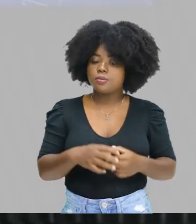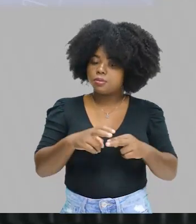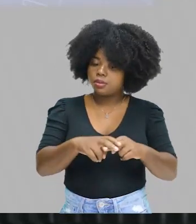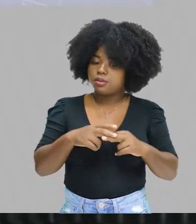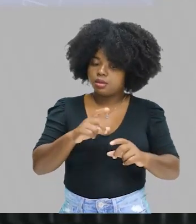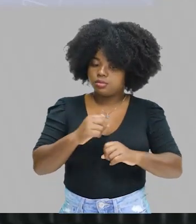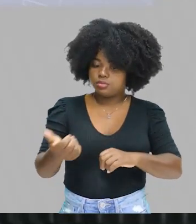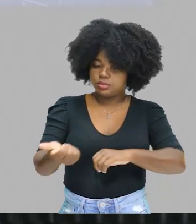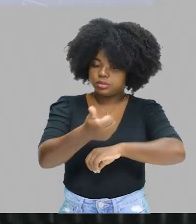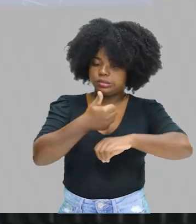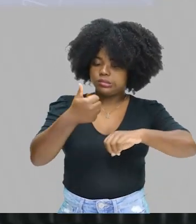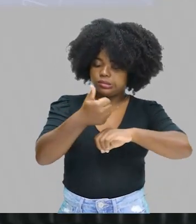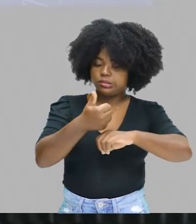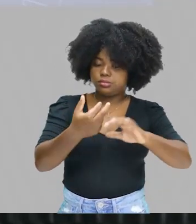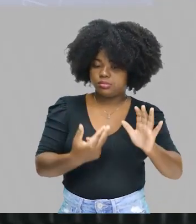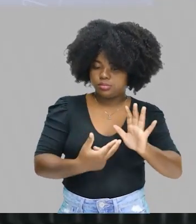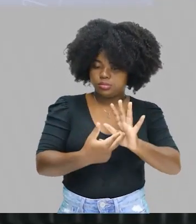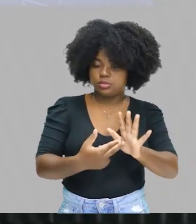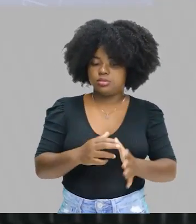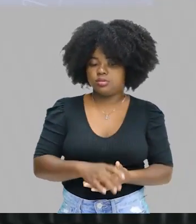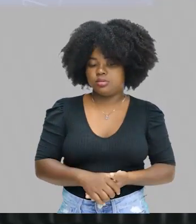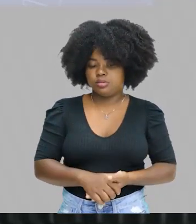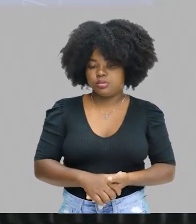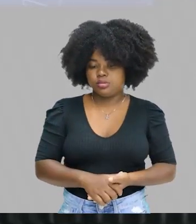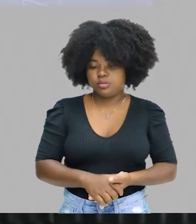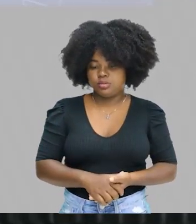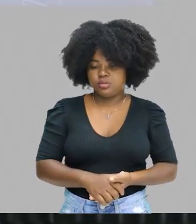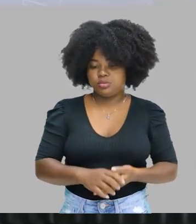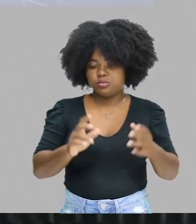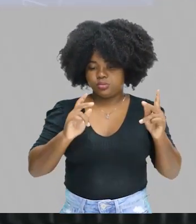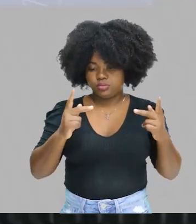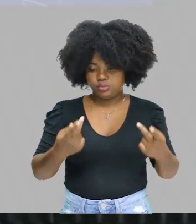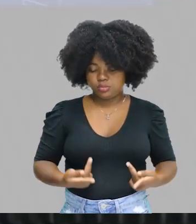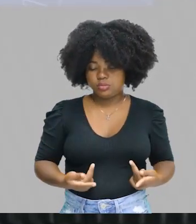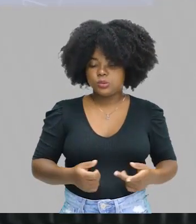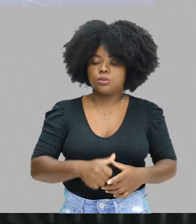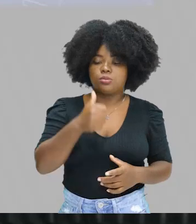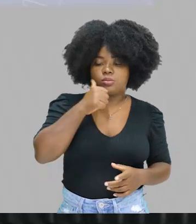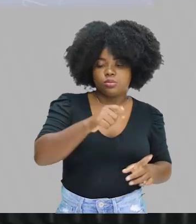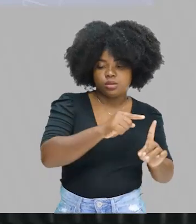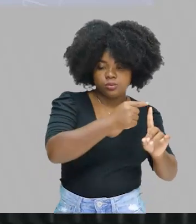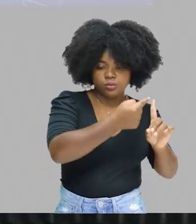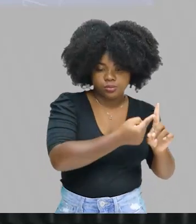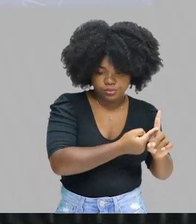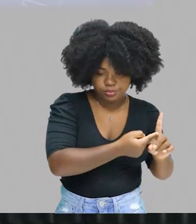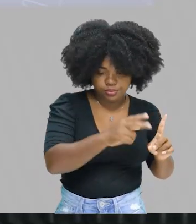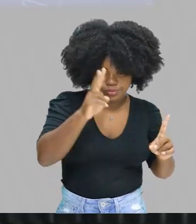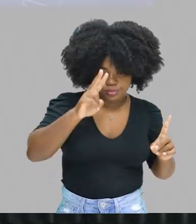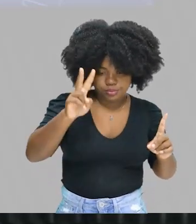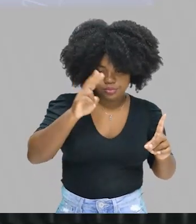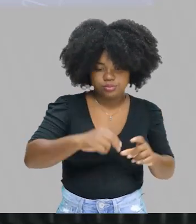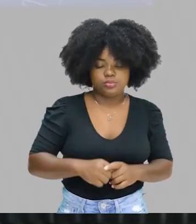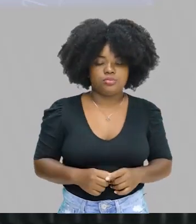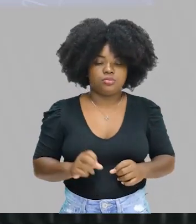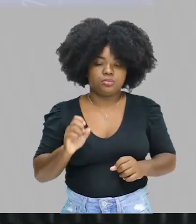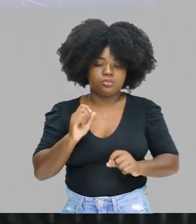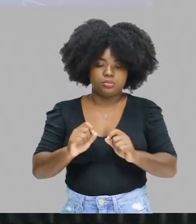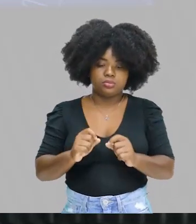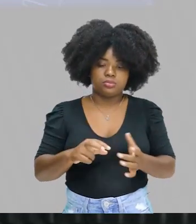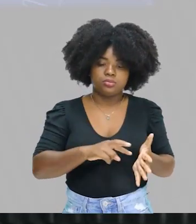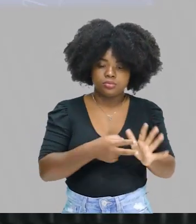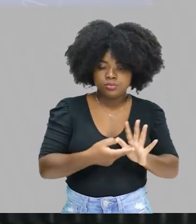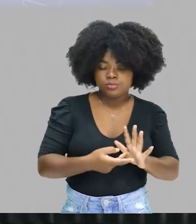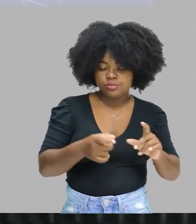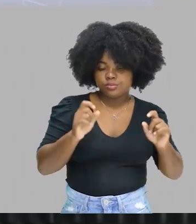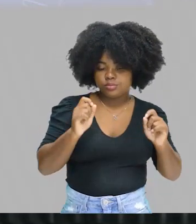disso, as primeiras representações dessas estátuas, dessas esculturas, geralmente são de seres humanos. Ali era uma mulher grávida, que no caso era a forma significativa que